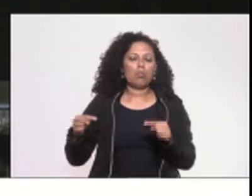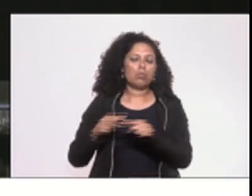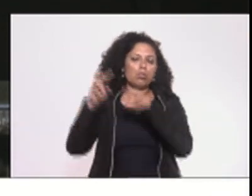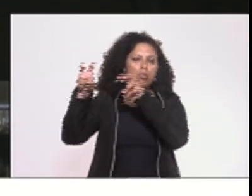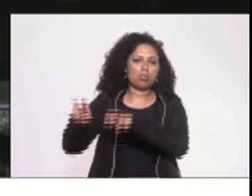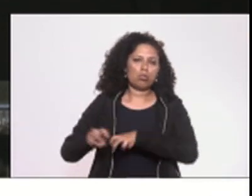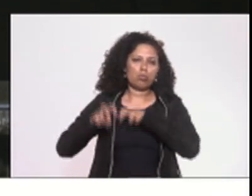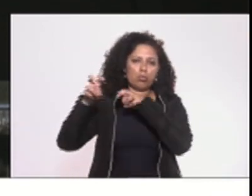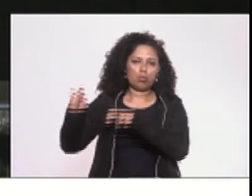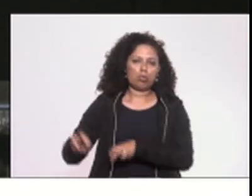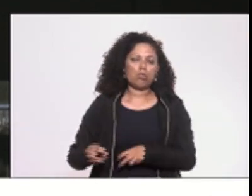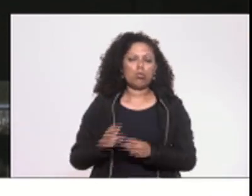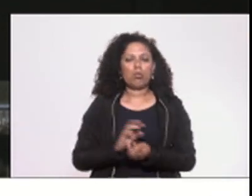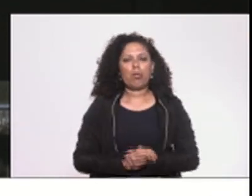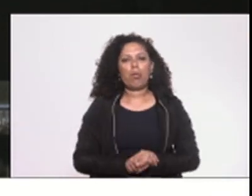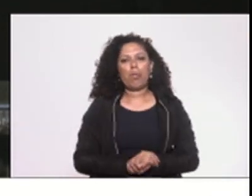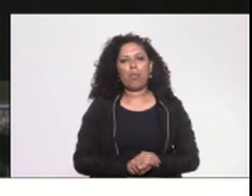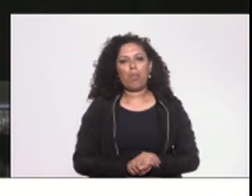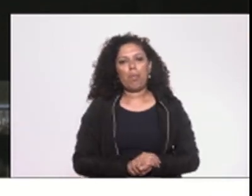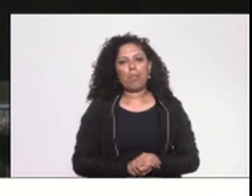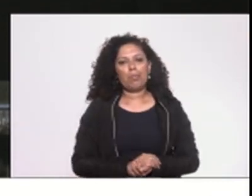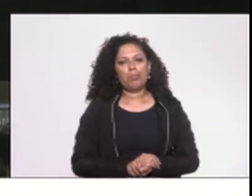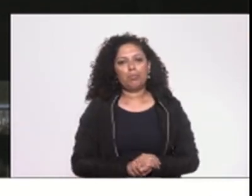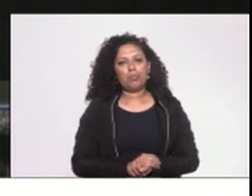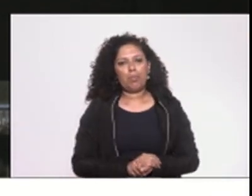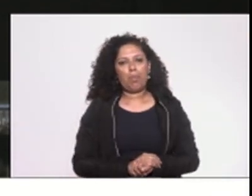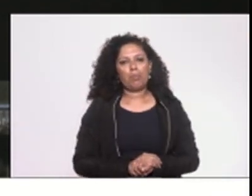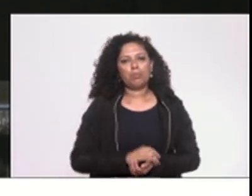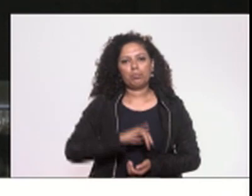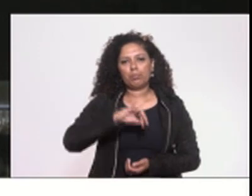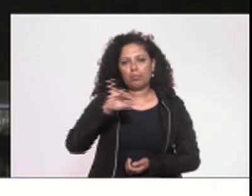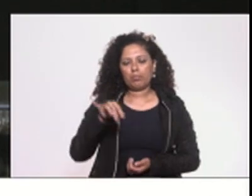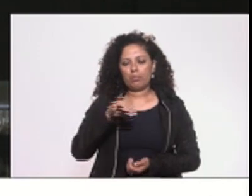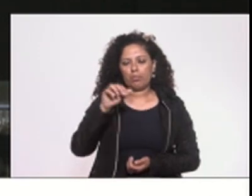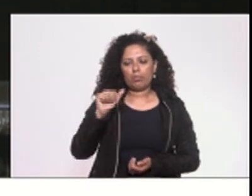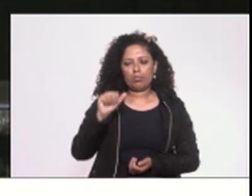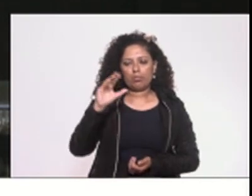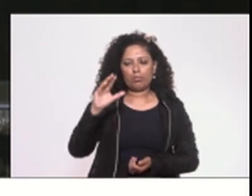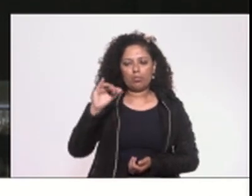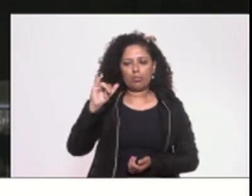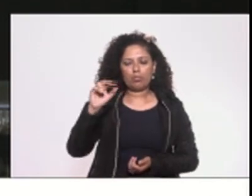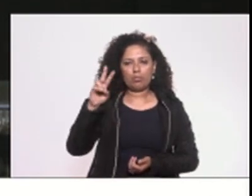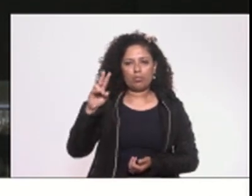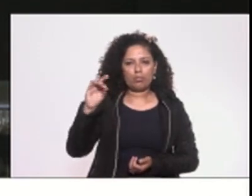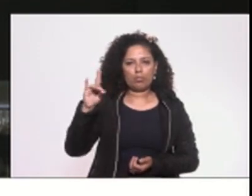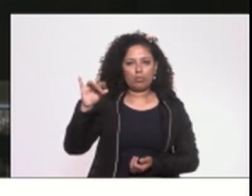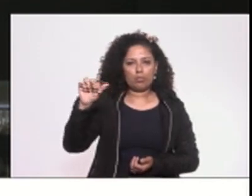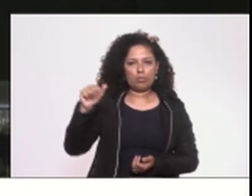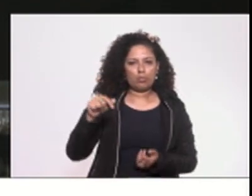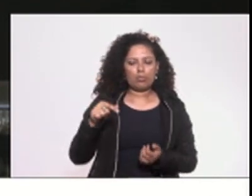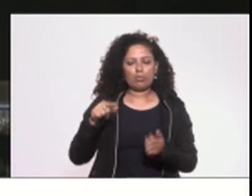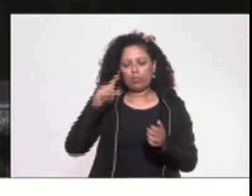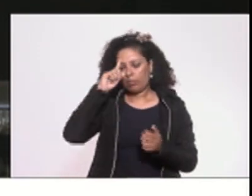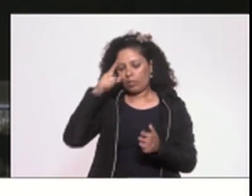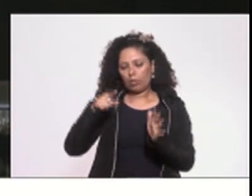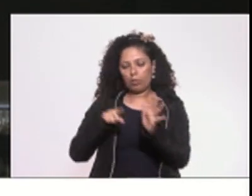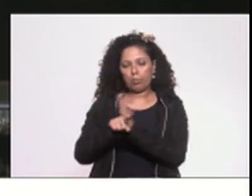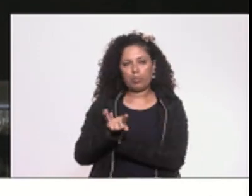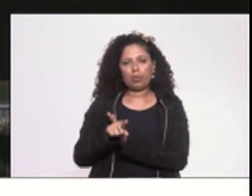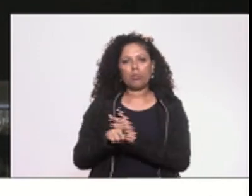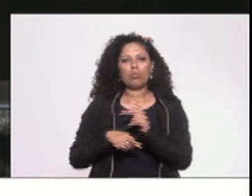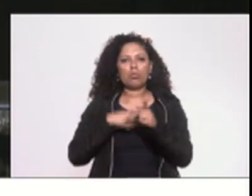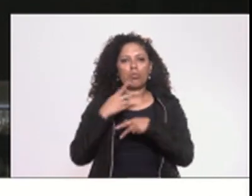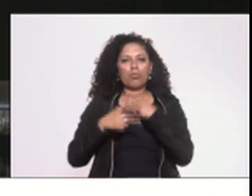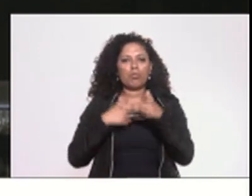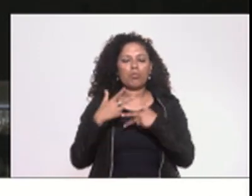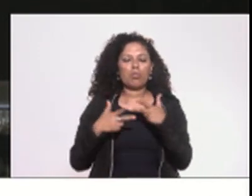Então, a Jacivânia mandou aqui uma pergunta. Ela fala